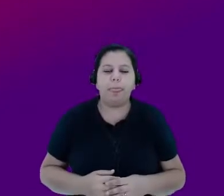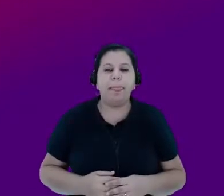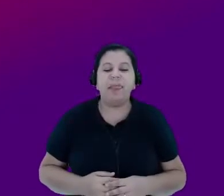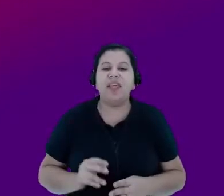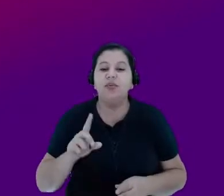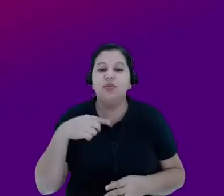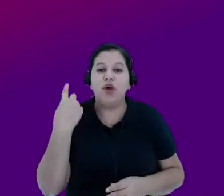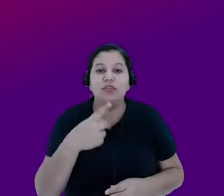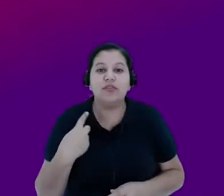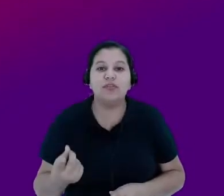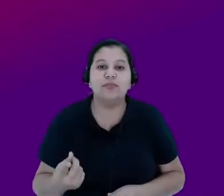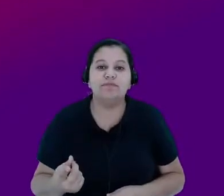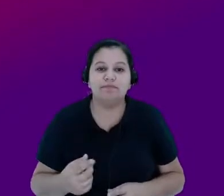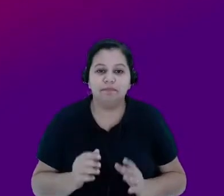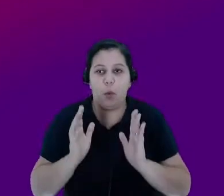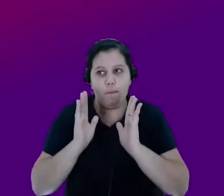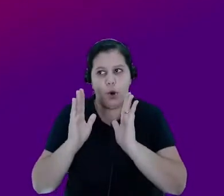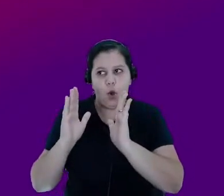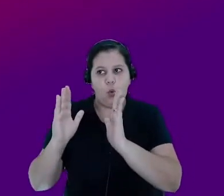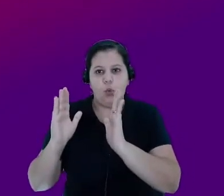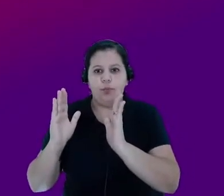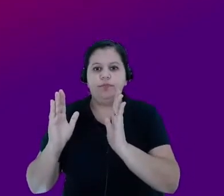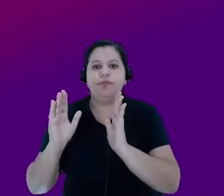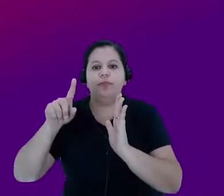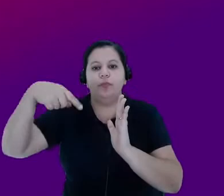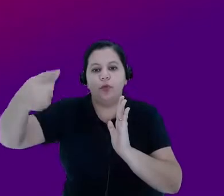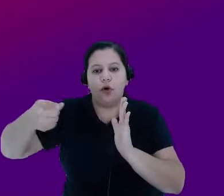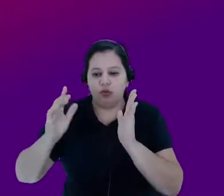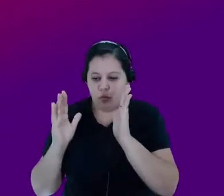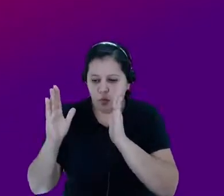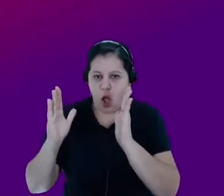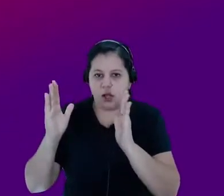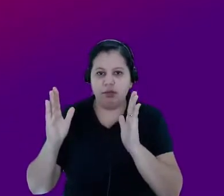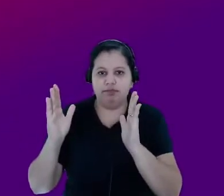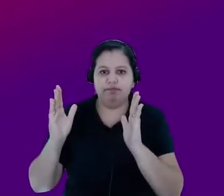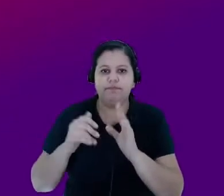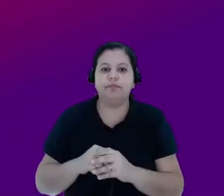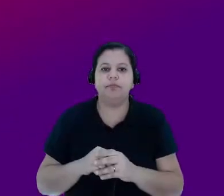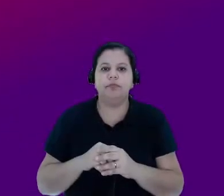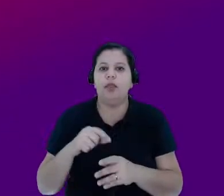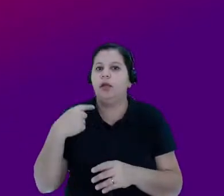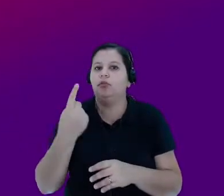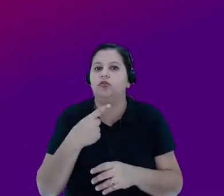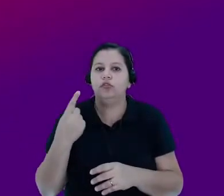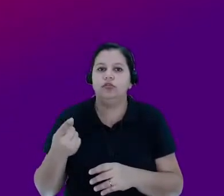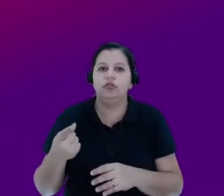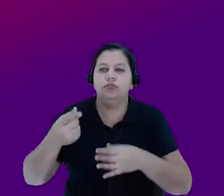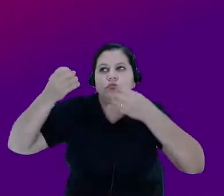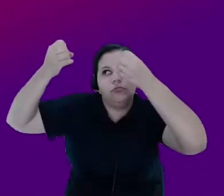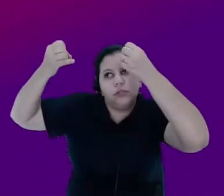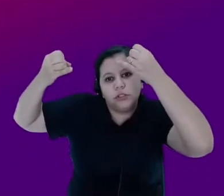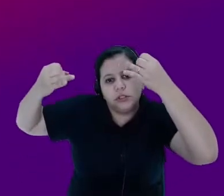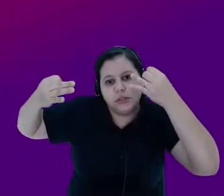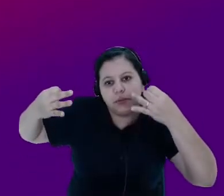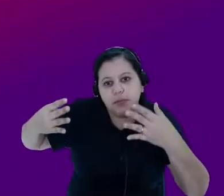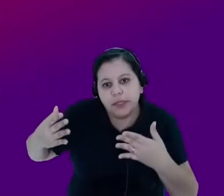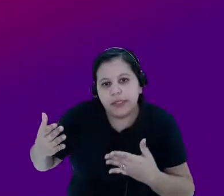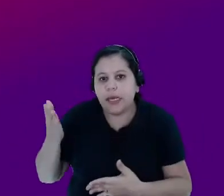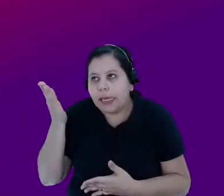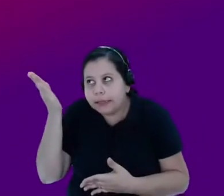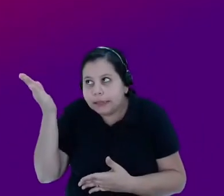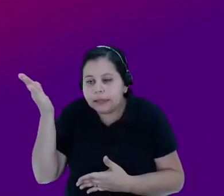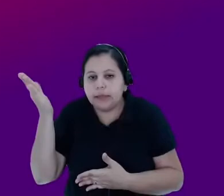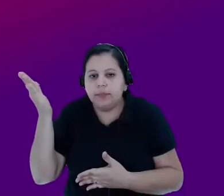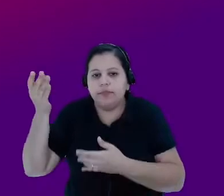O nosso próximo bloco. Então, aqui desse lado, a gente fala um pouco do que fizeram para que os clientes mantivessem